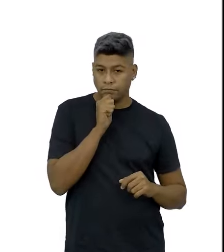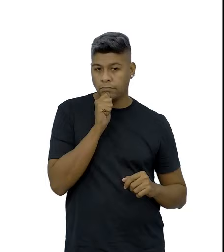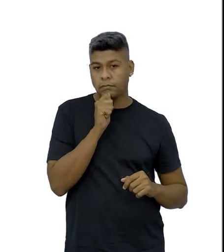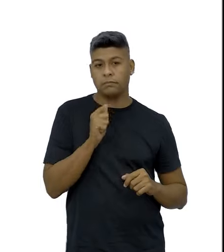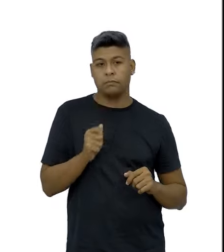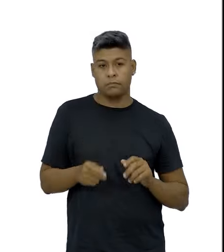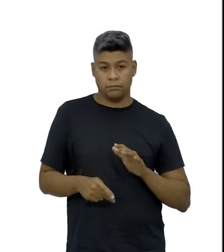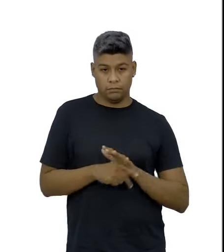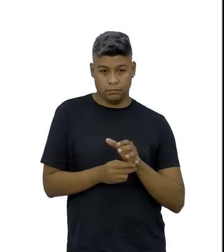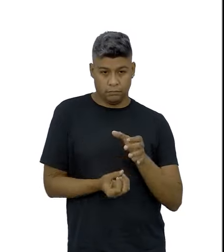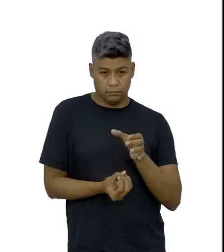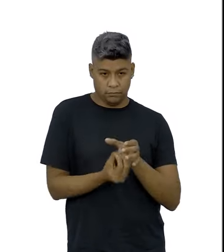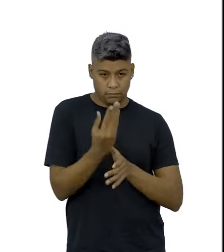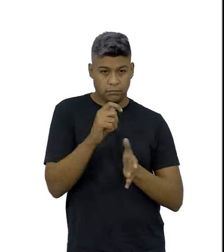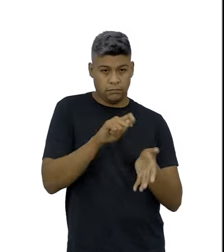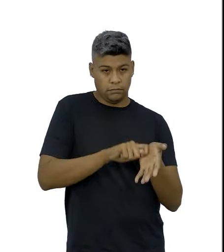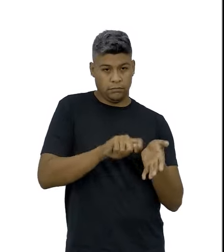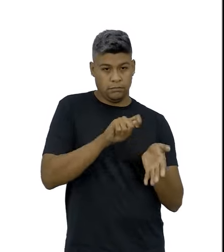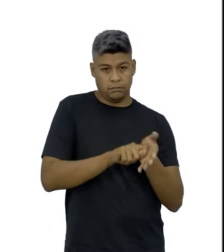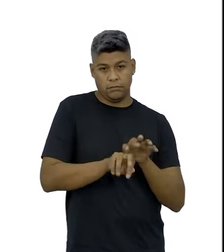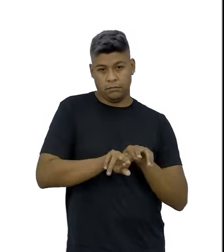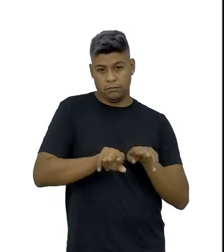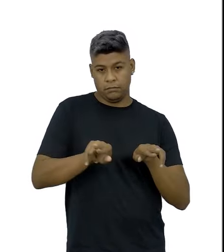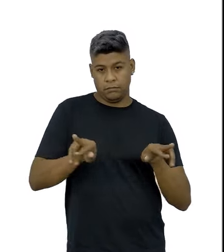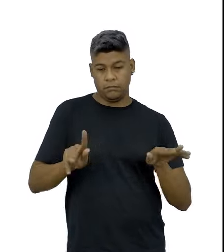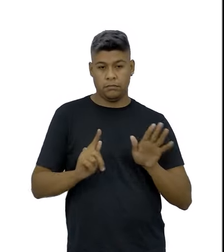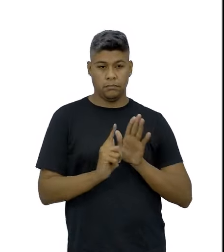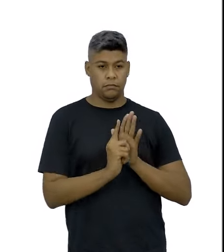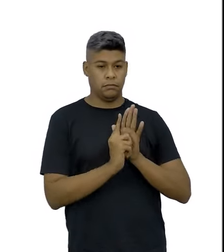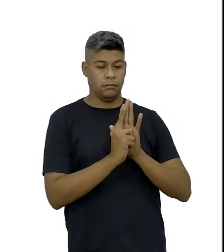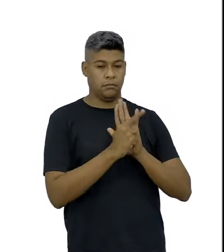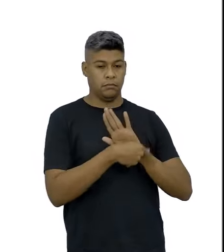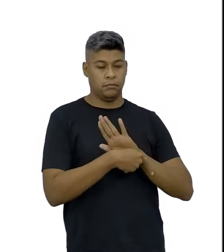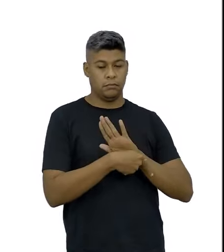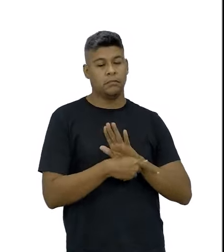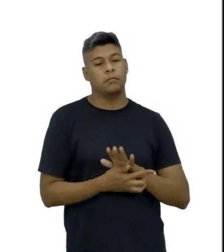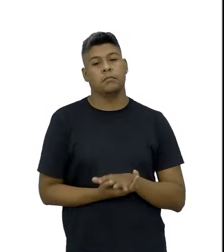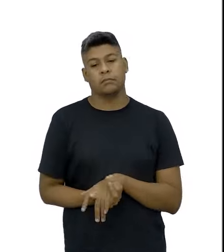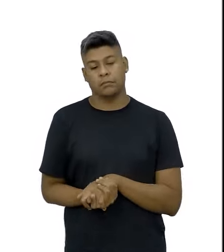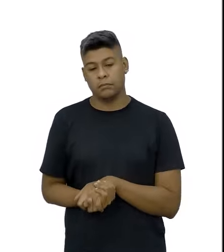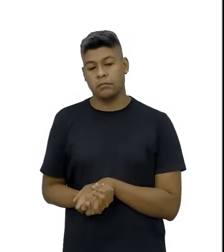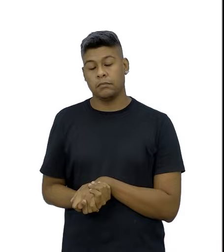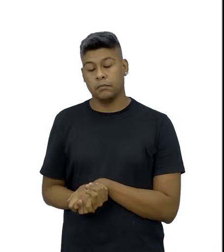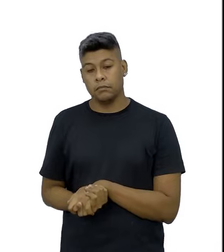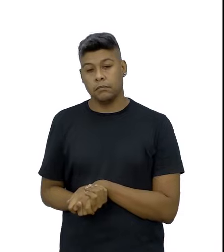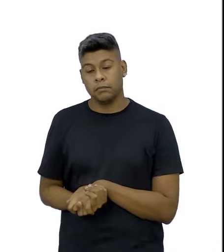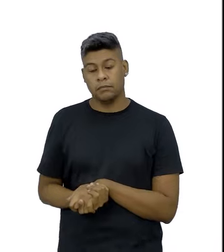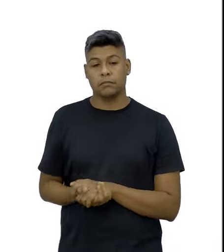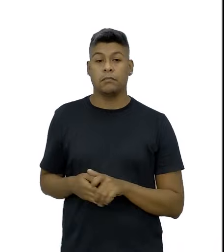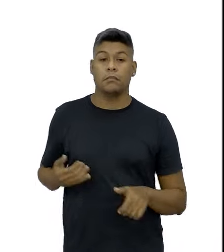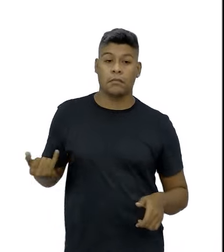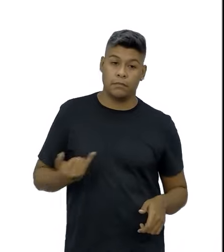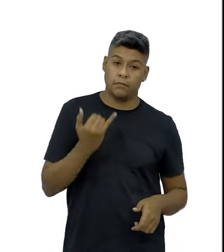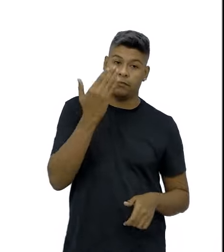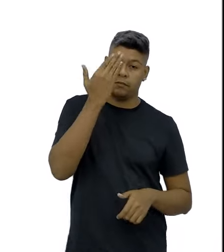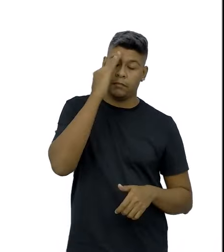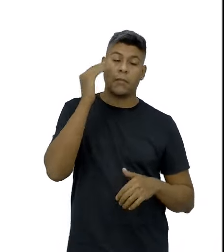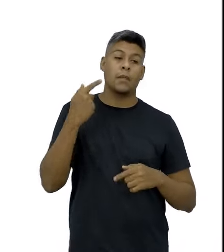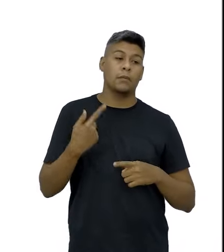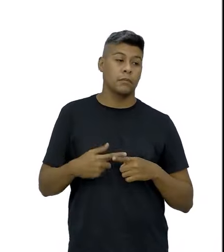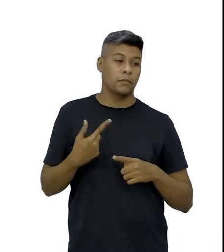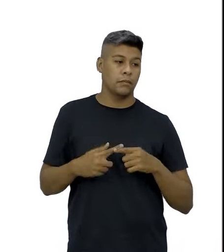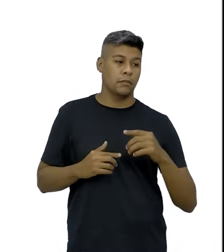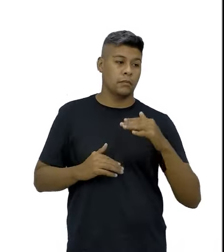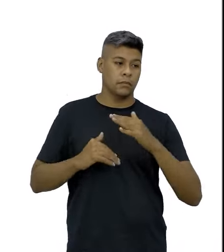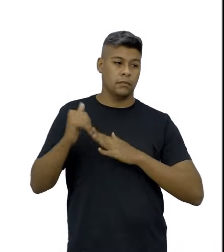na produção escrita de diferentes gêneros. É interessante compreendermos por que uma habilidade